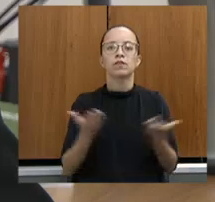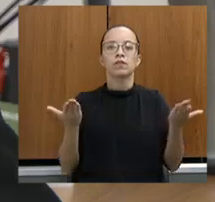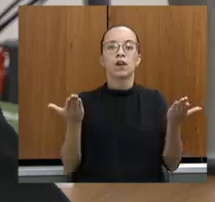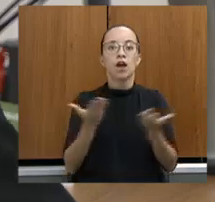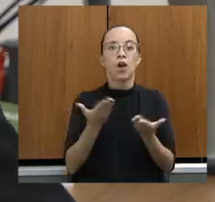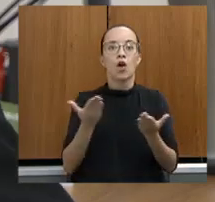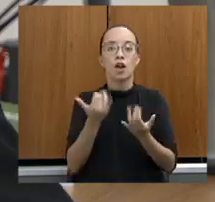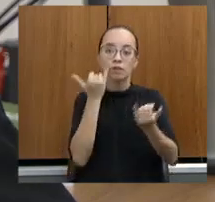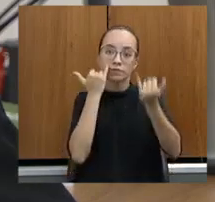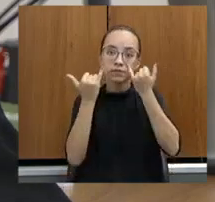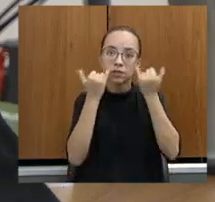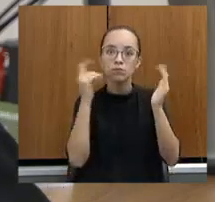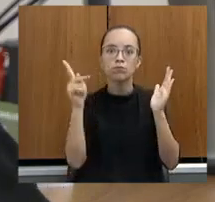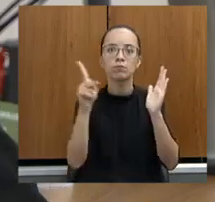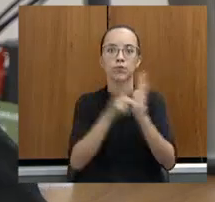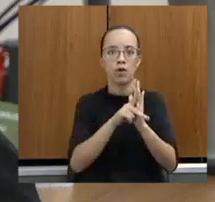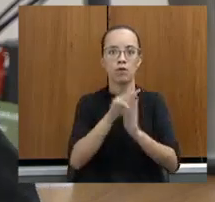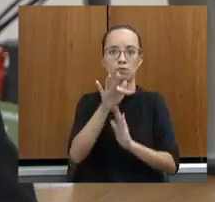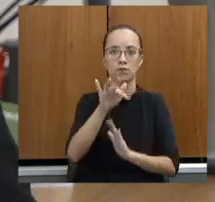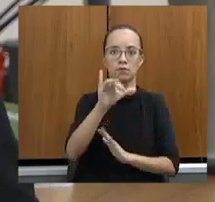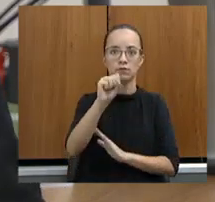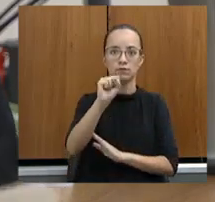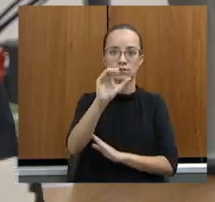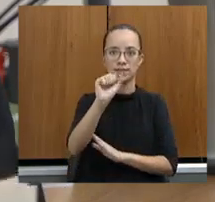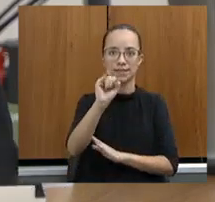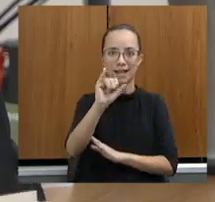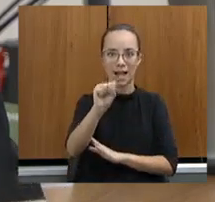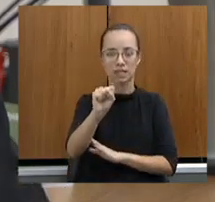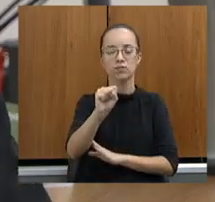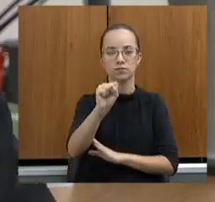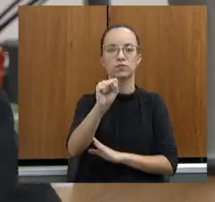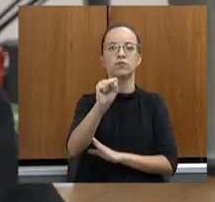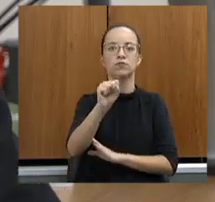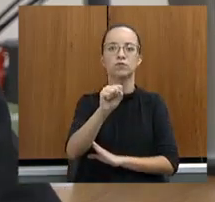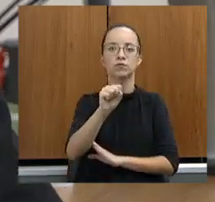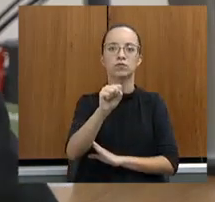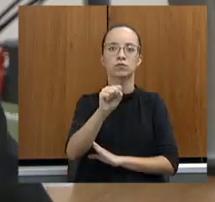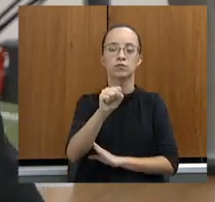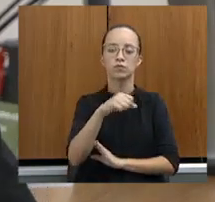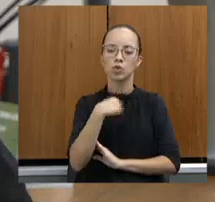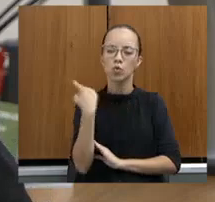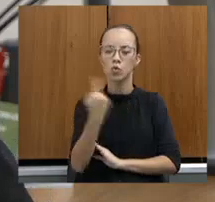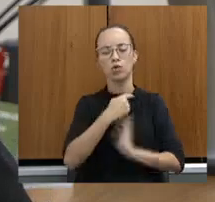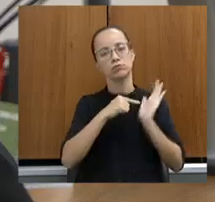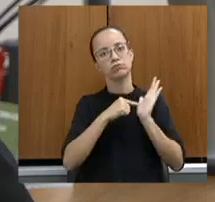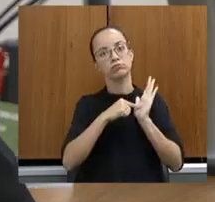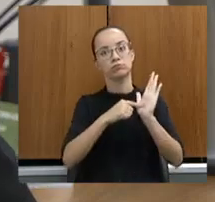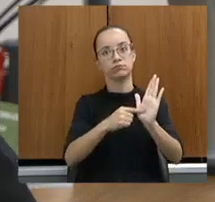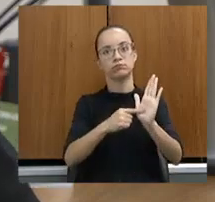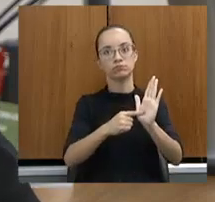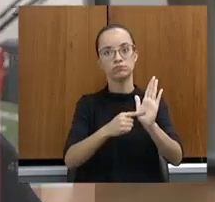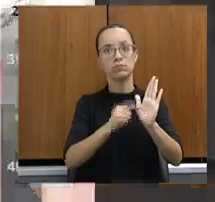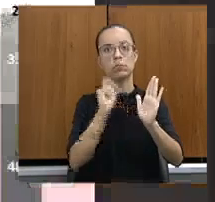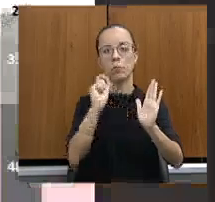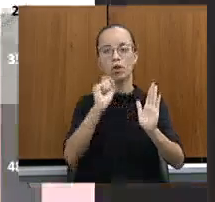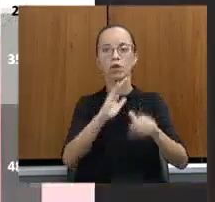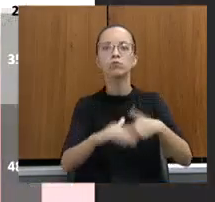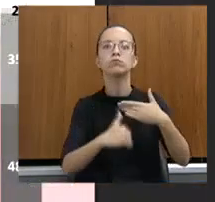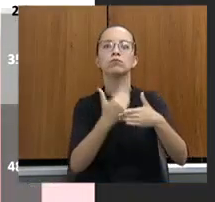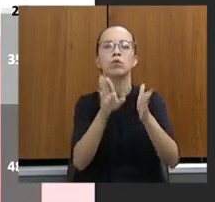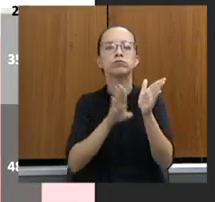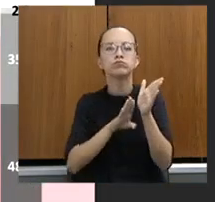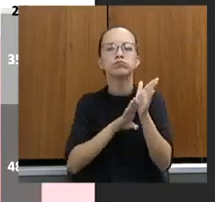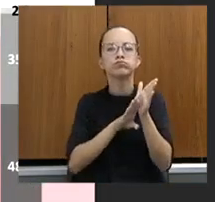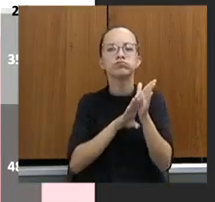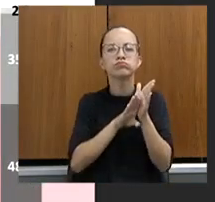nos dados fiscais aqui nos dados fiscais a gente mostra uma evolução né a gente saiu em 2018 de